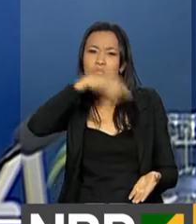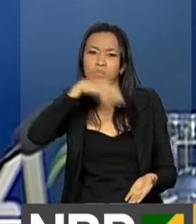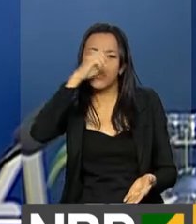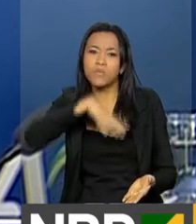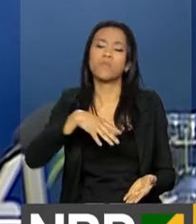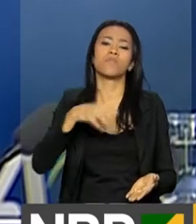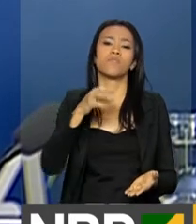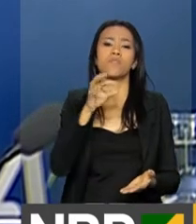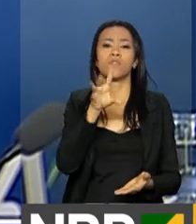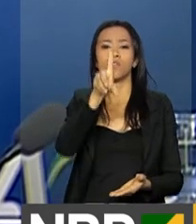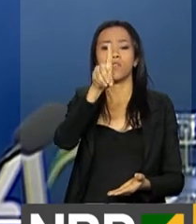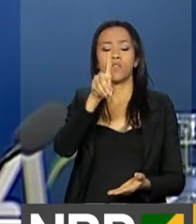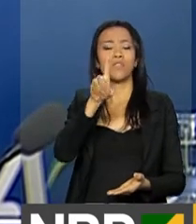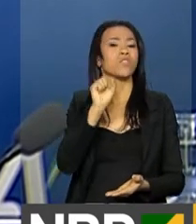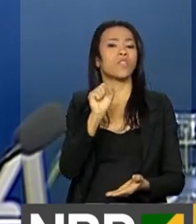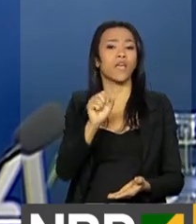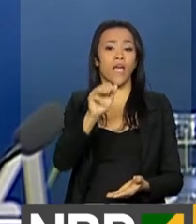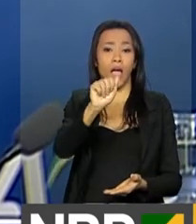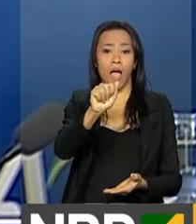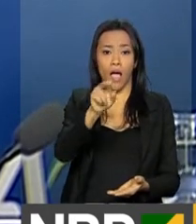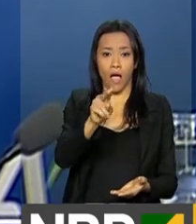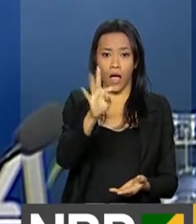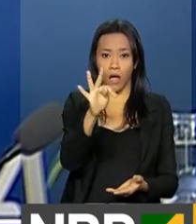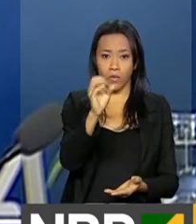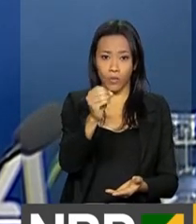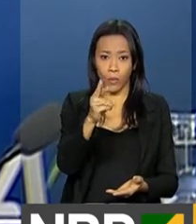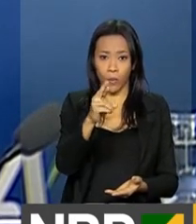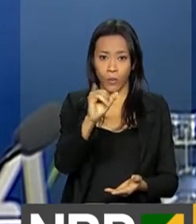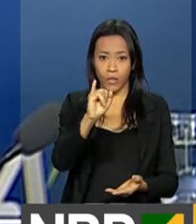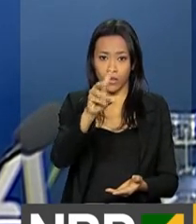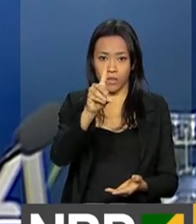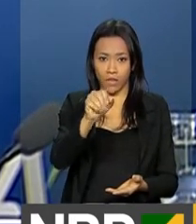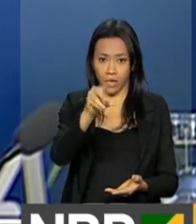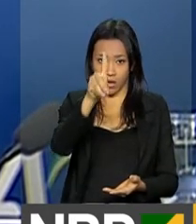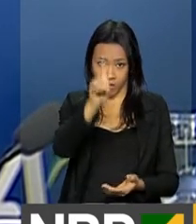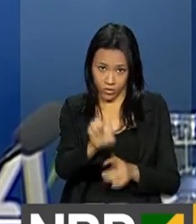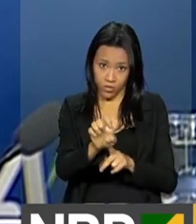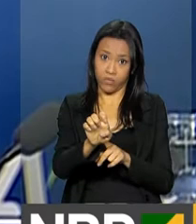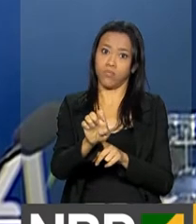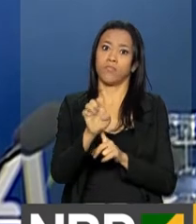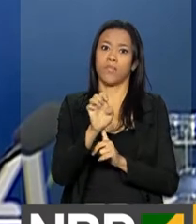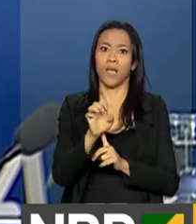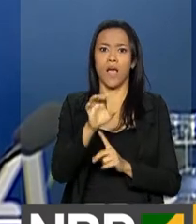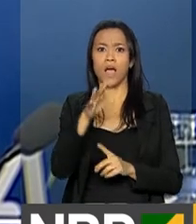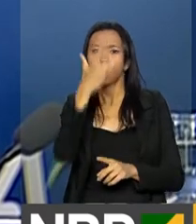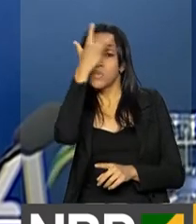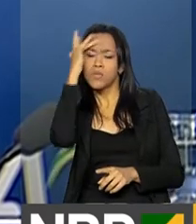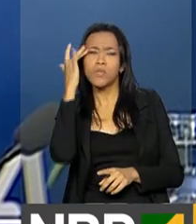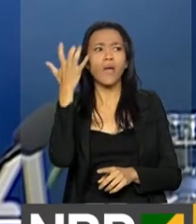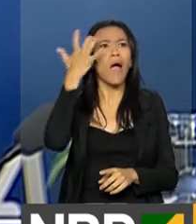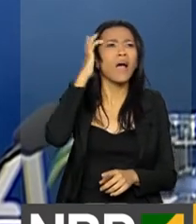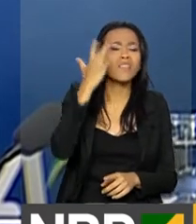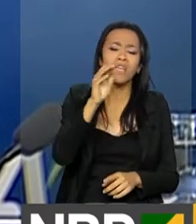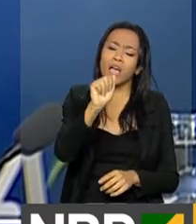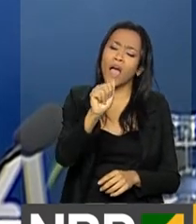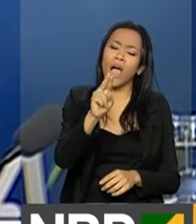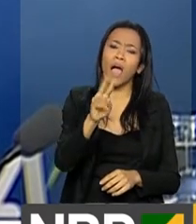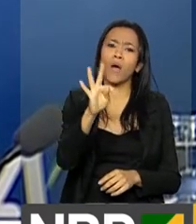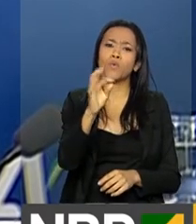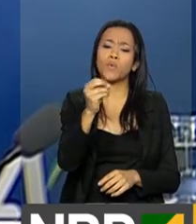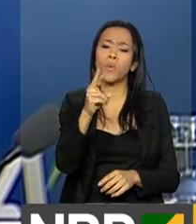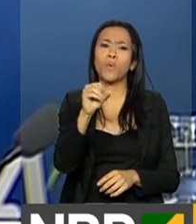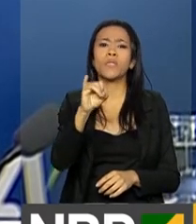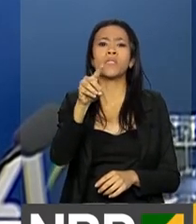né? Interessante que é uma visão muito autoritária da ideia de autoridade, porque as pessoas acham que a autoridade é a